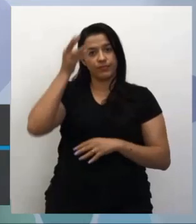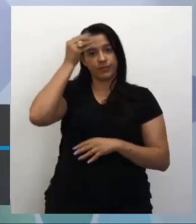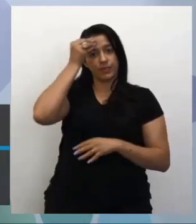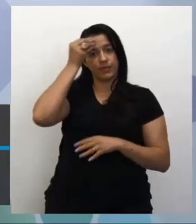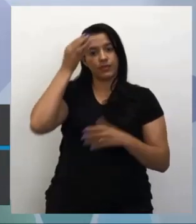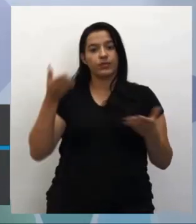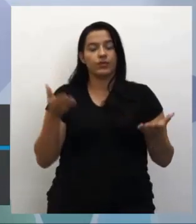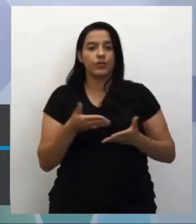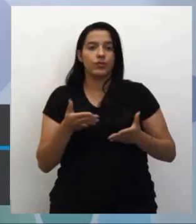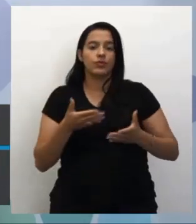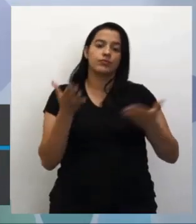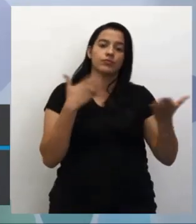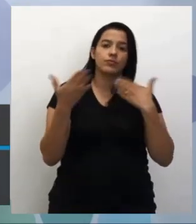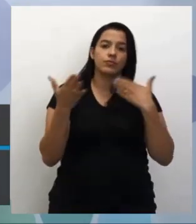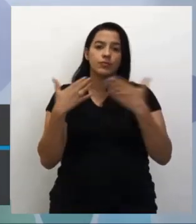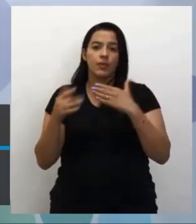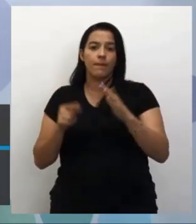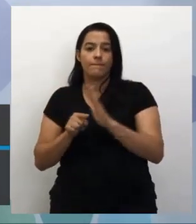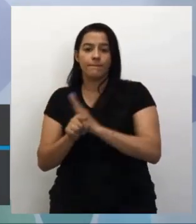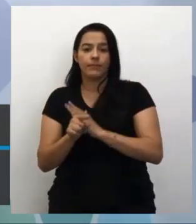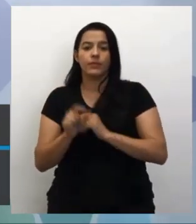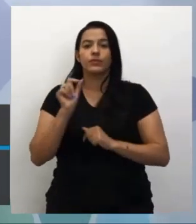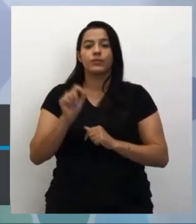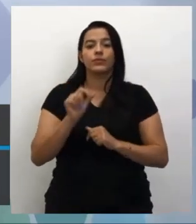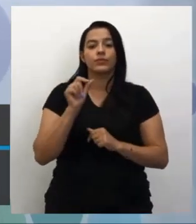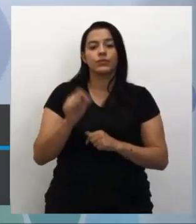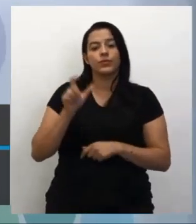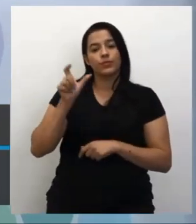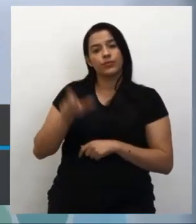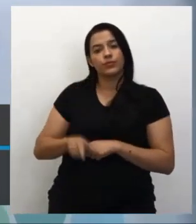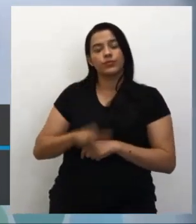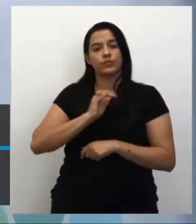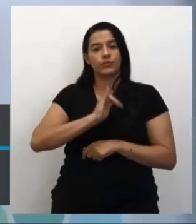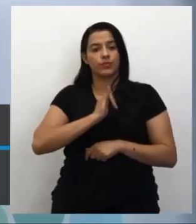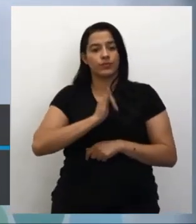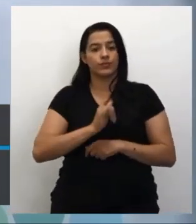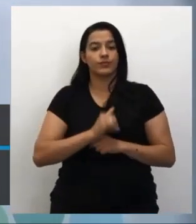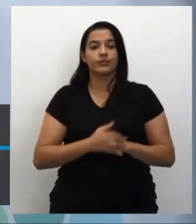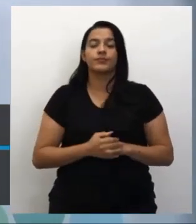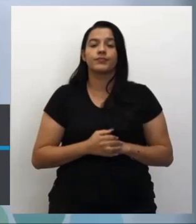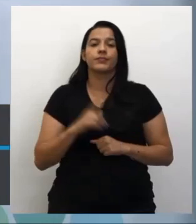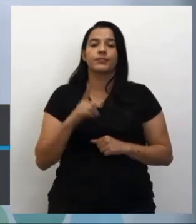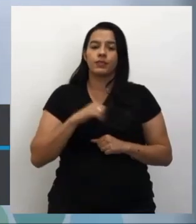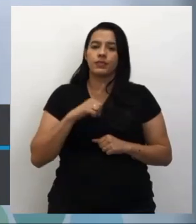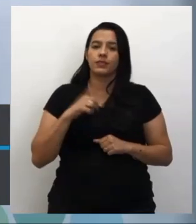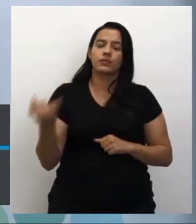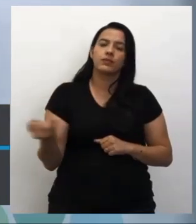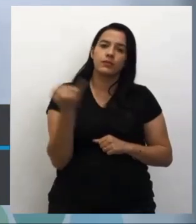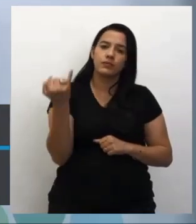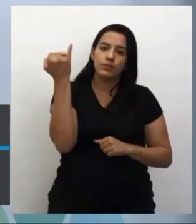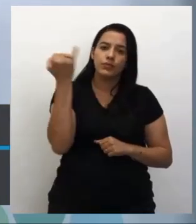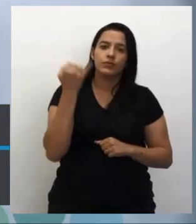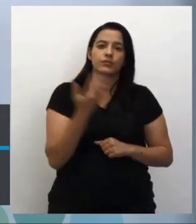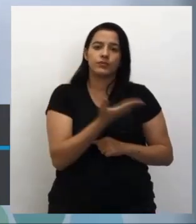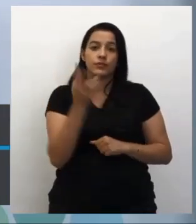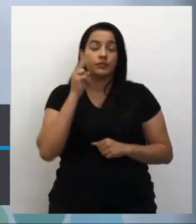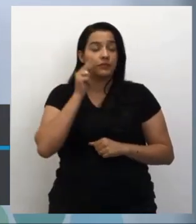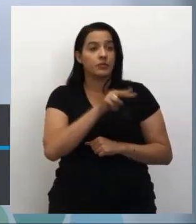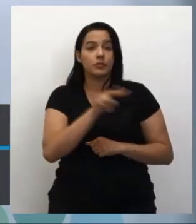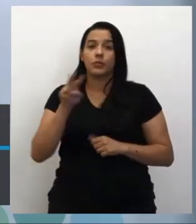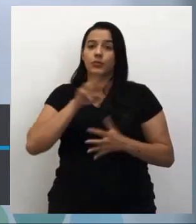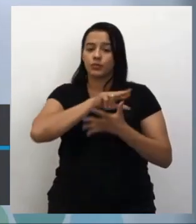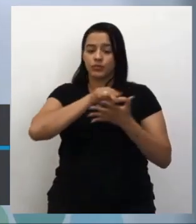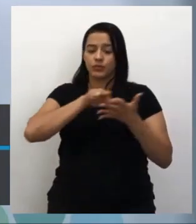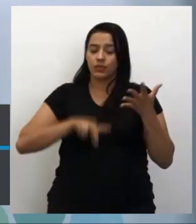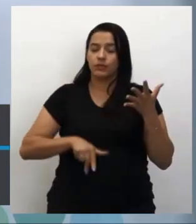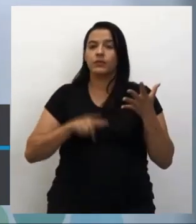hoje falamos um pouquinho nessa pergunta sobre o narrador, tá? Mas é importantíssimo que você olhe para todos os elementos que